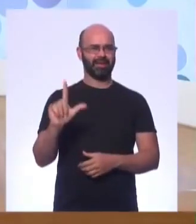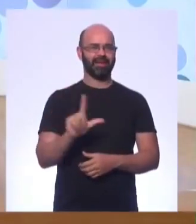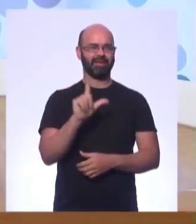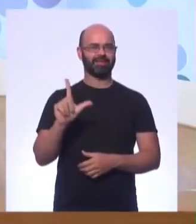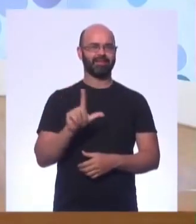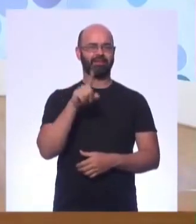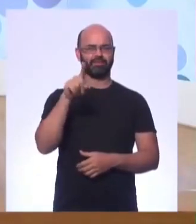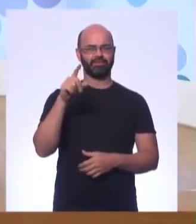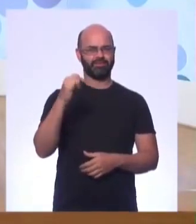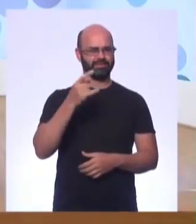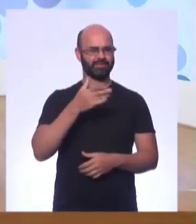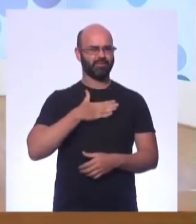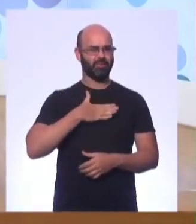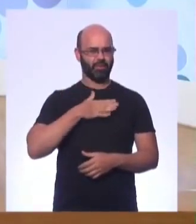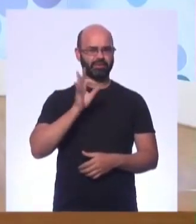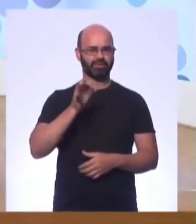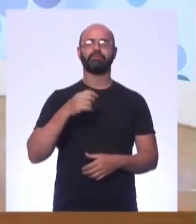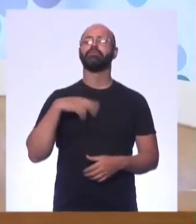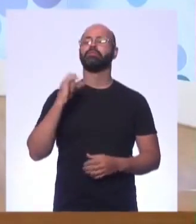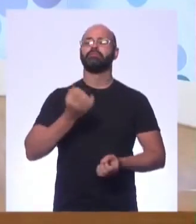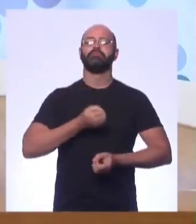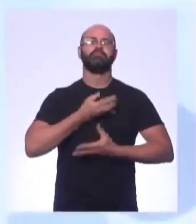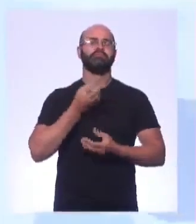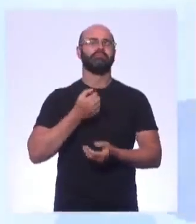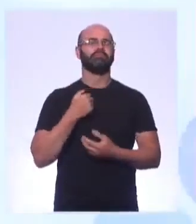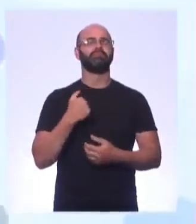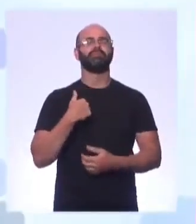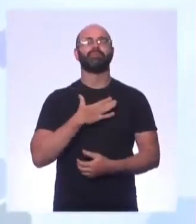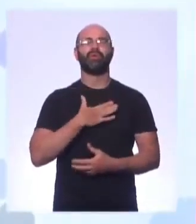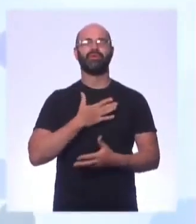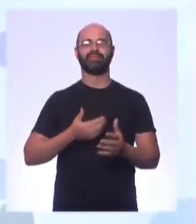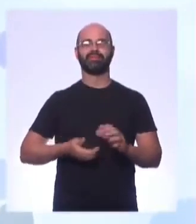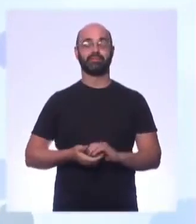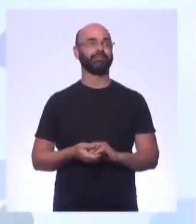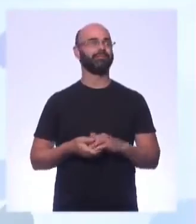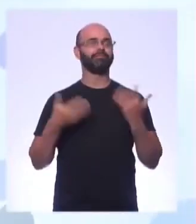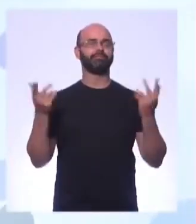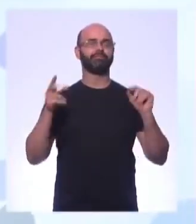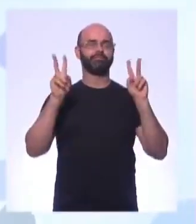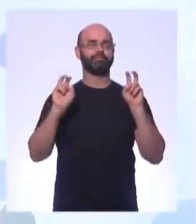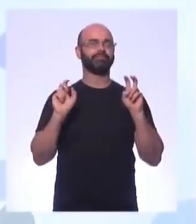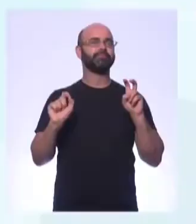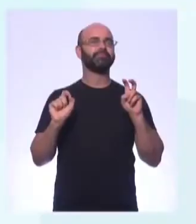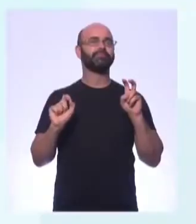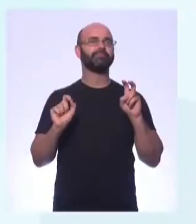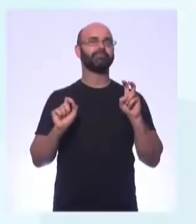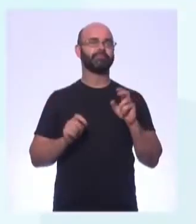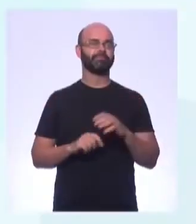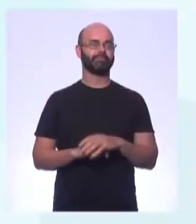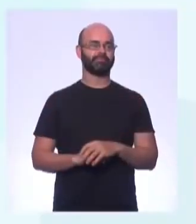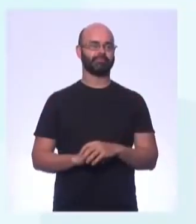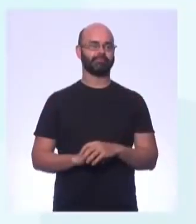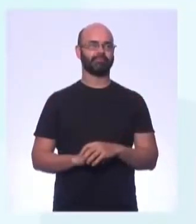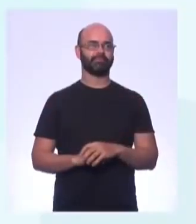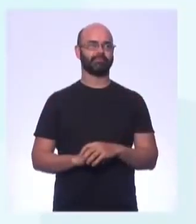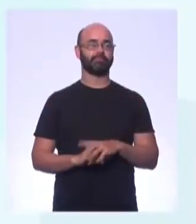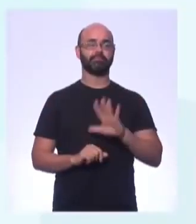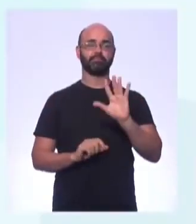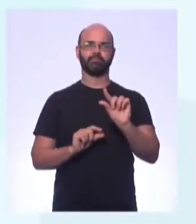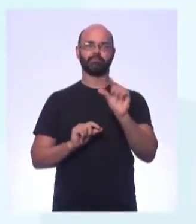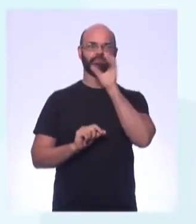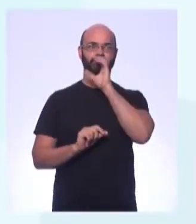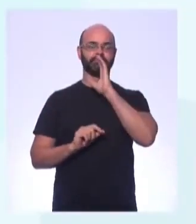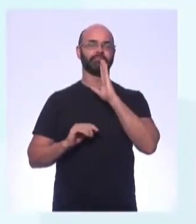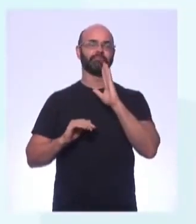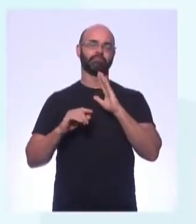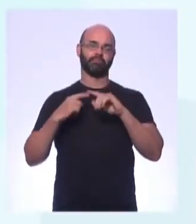né? Literário aí certinho, poesia, né? Pura. Ó, vamos ver qual é o tema da aula de hoje? Quais são os temas aí? Antes, habilidade, né?